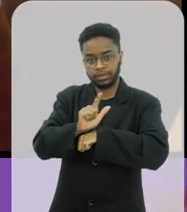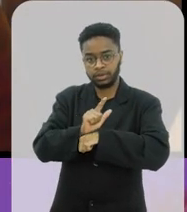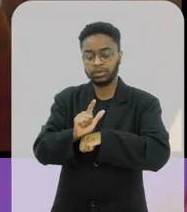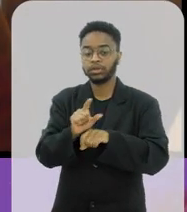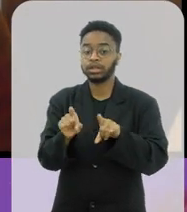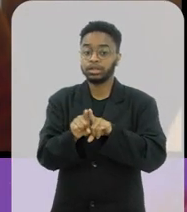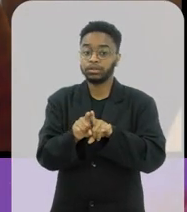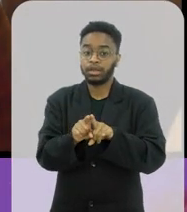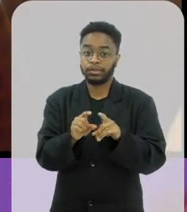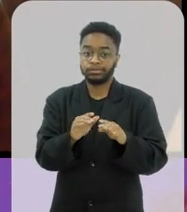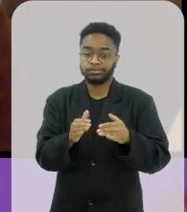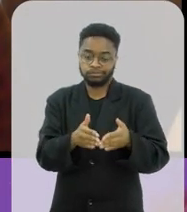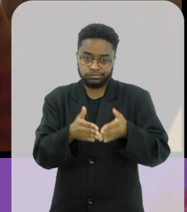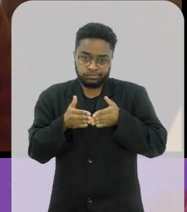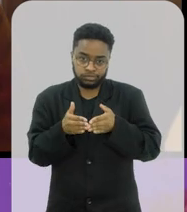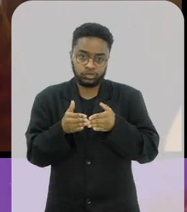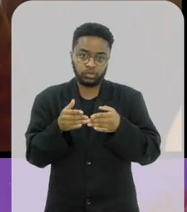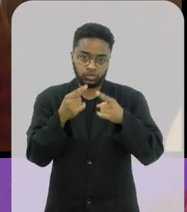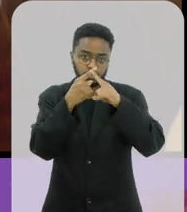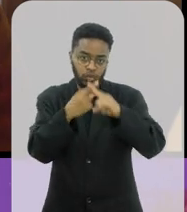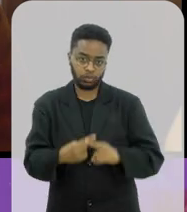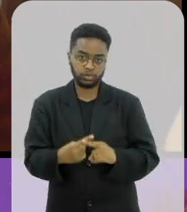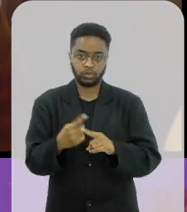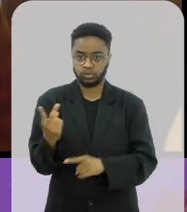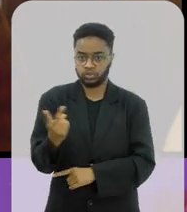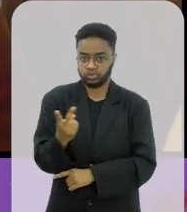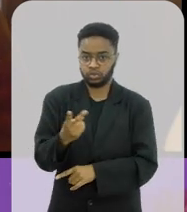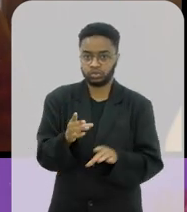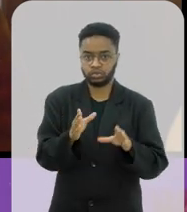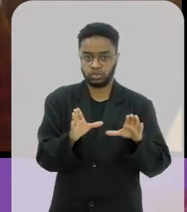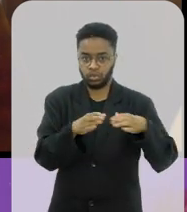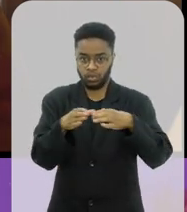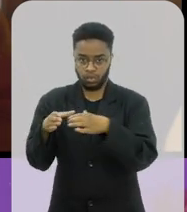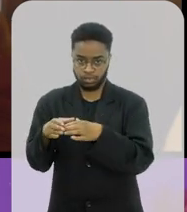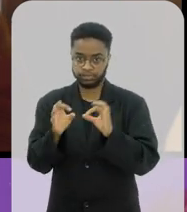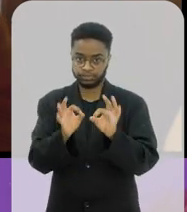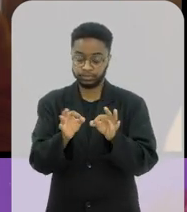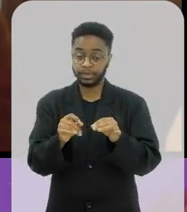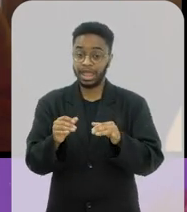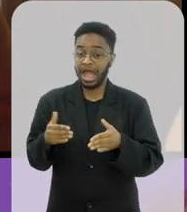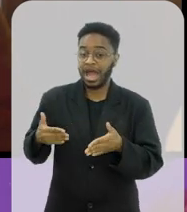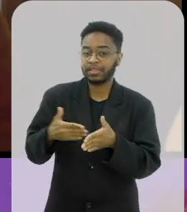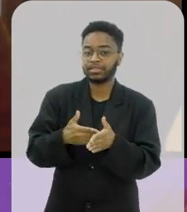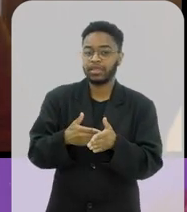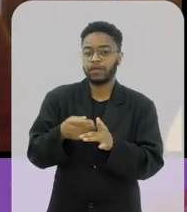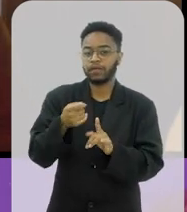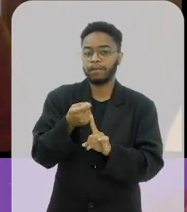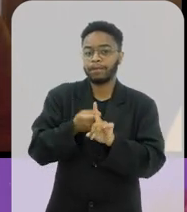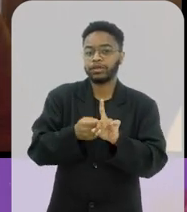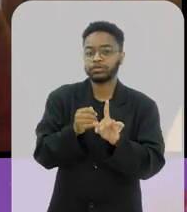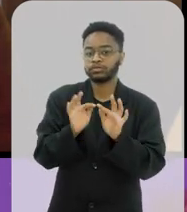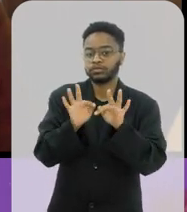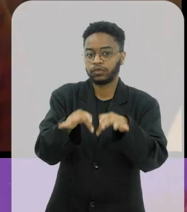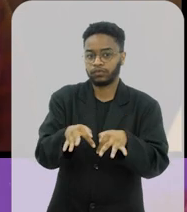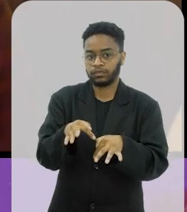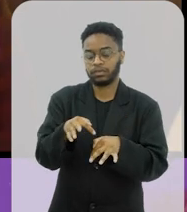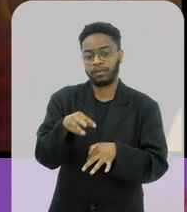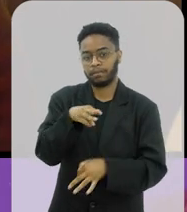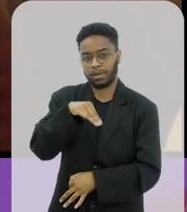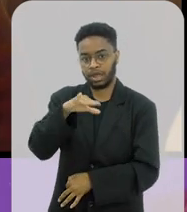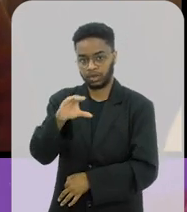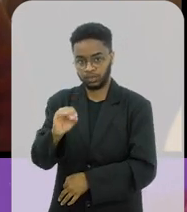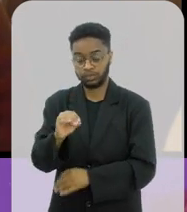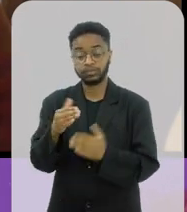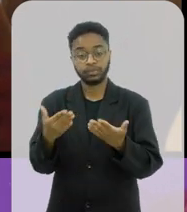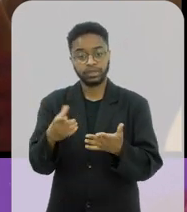Confederação Sul-Americana também suspendeu os jogos desses dois times, desses dois clubes, até o fim do mês. Além